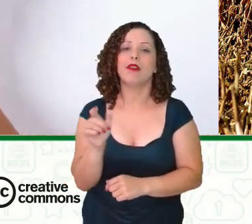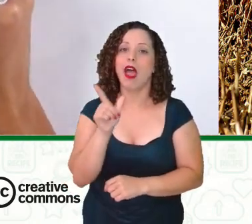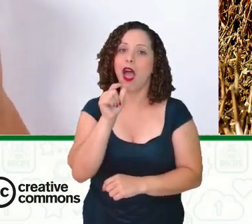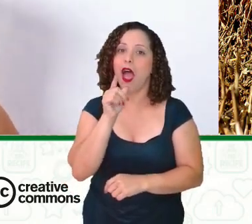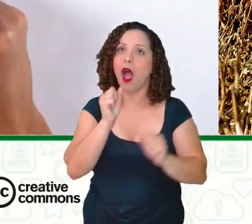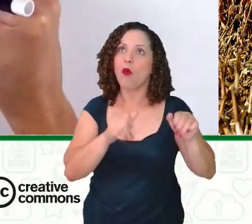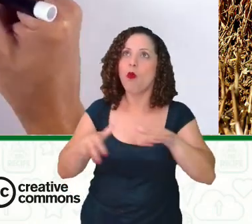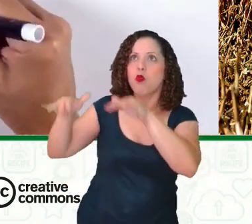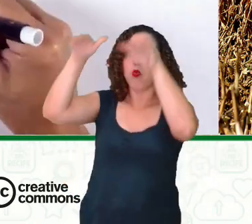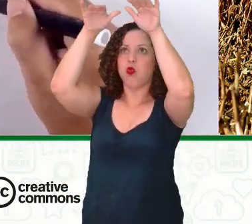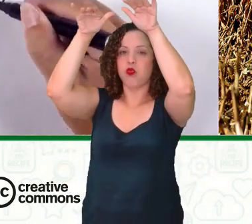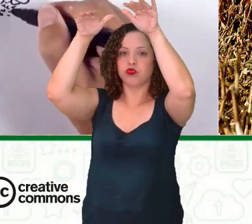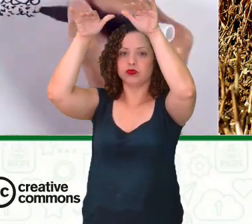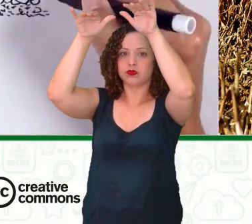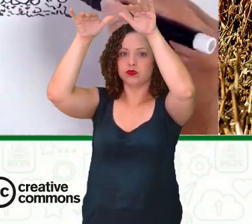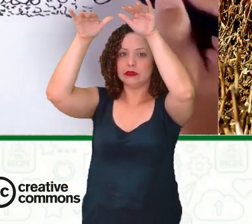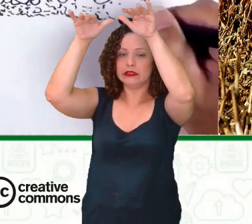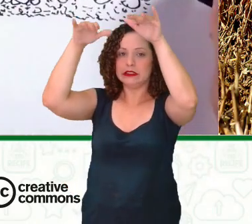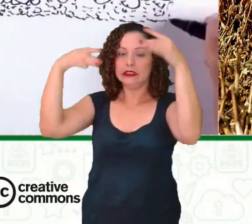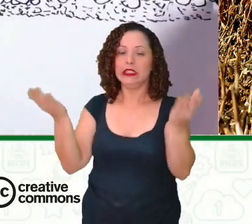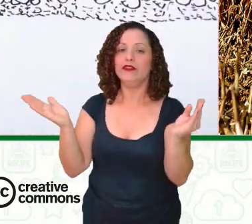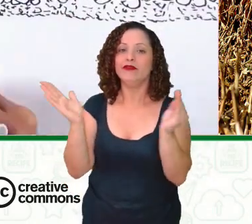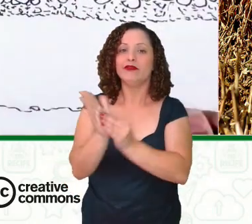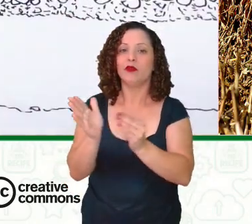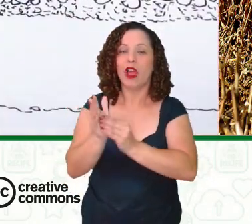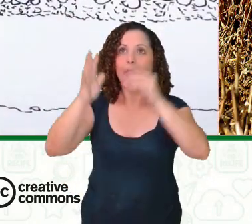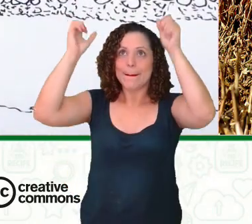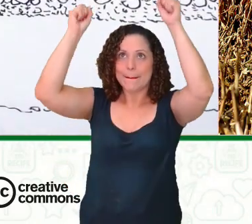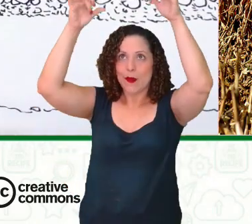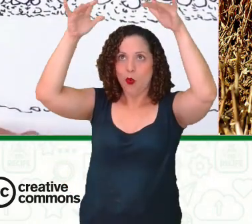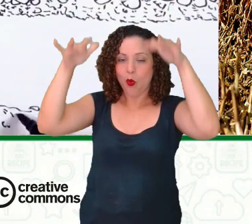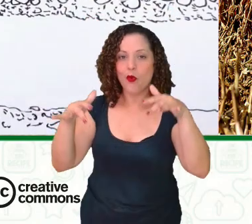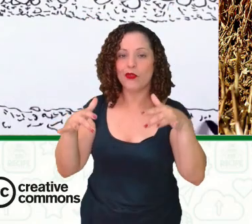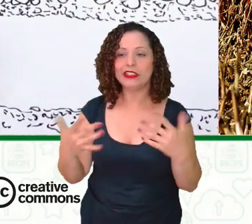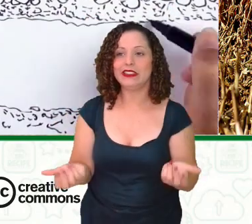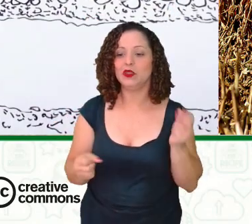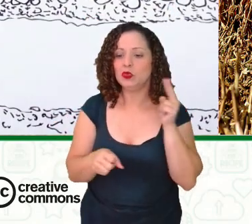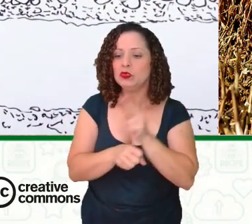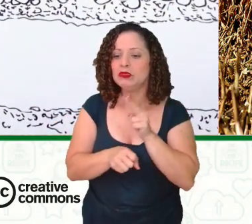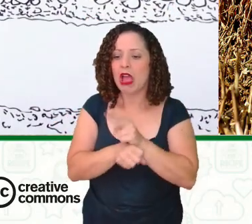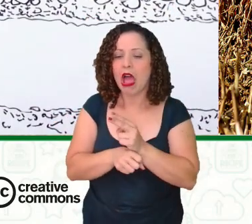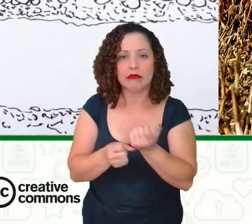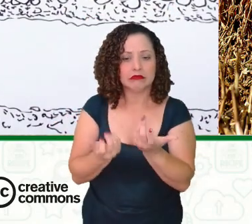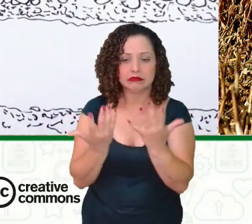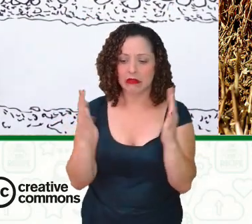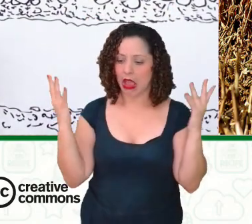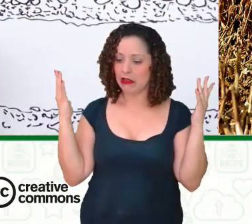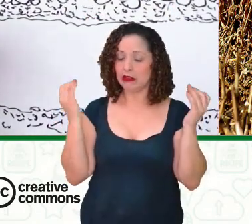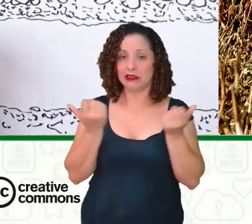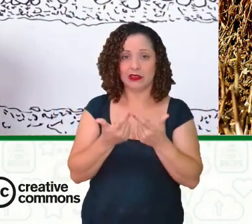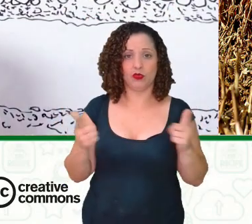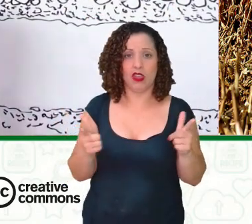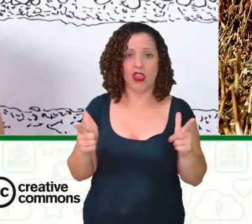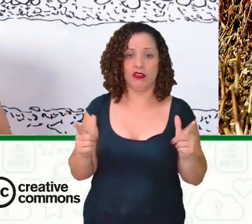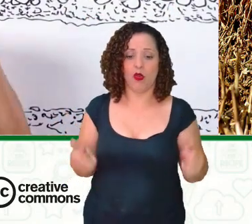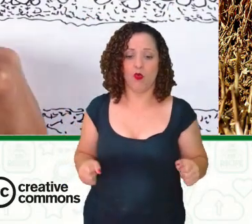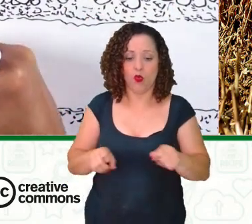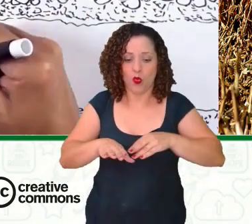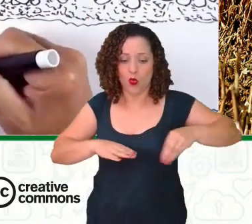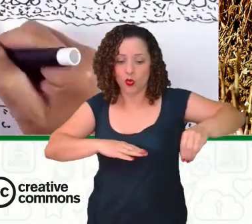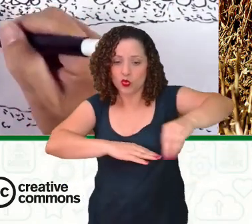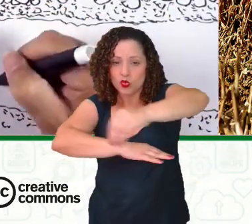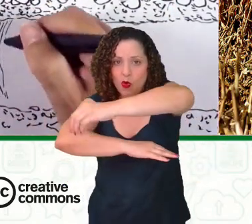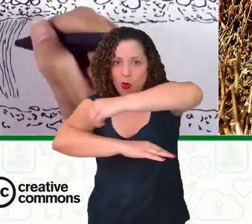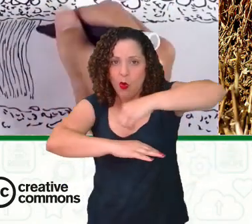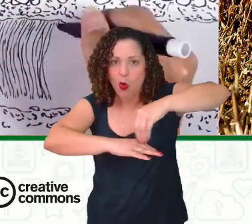mesmo. Aliás, sem a preservação de matas e florestas, também diminuímos a capacidade de absorção do solo, levando a